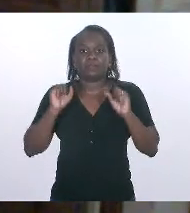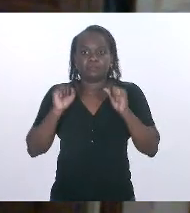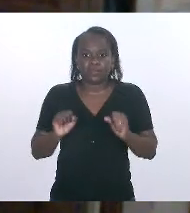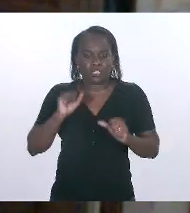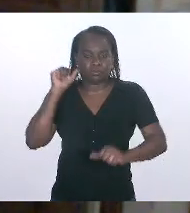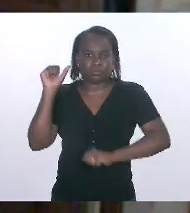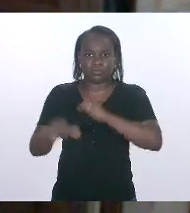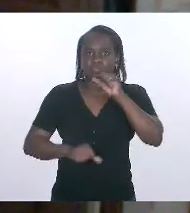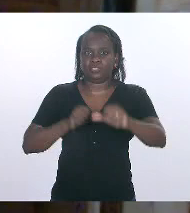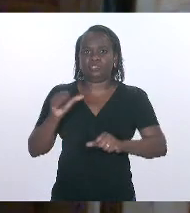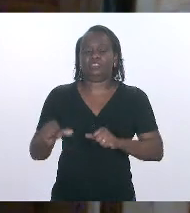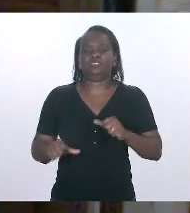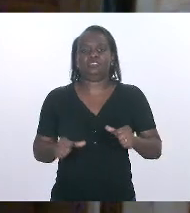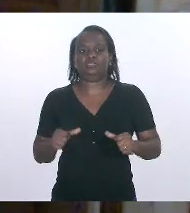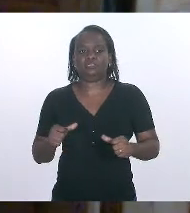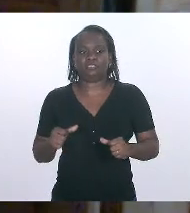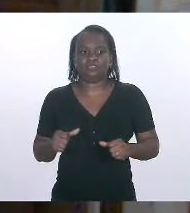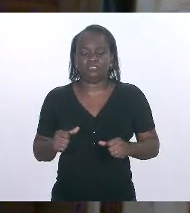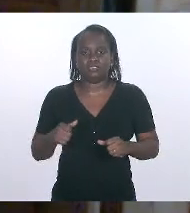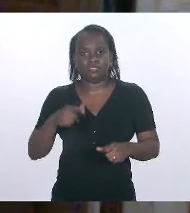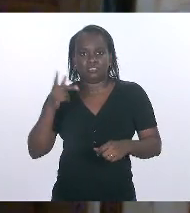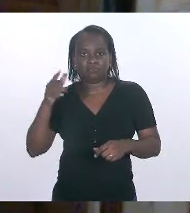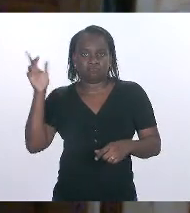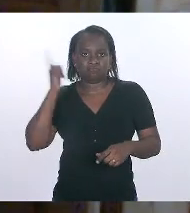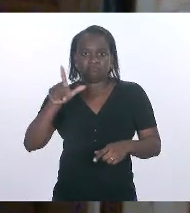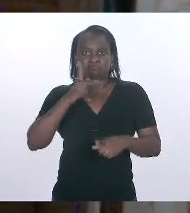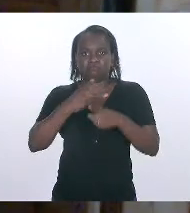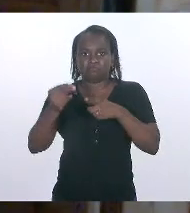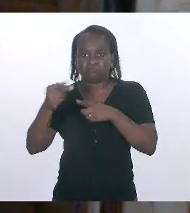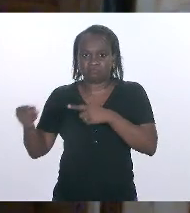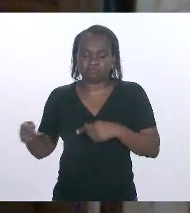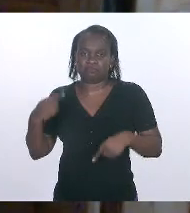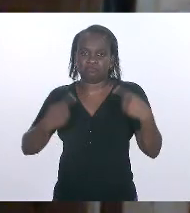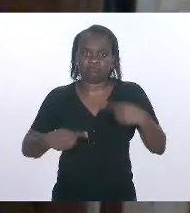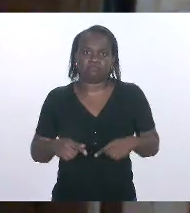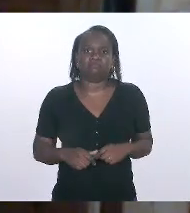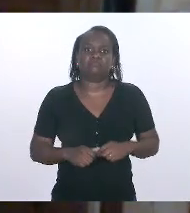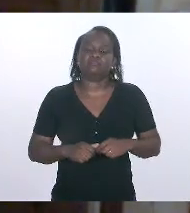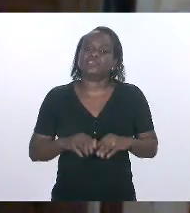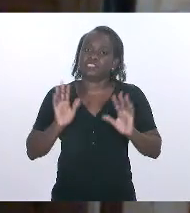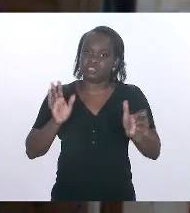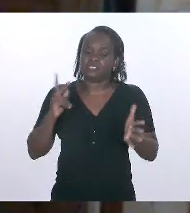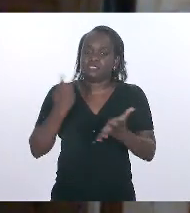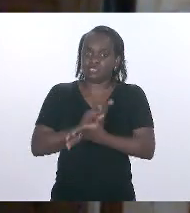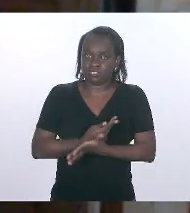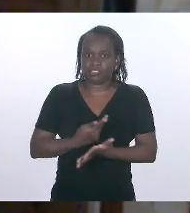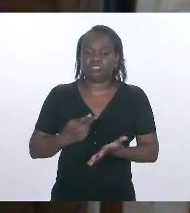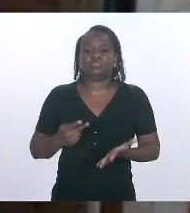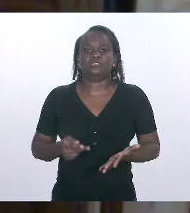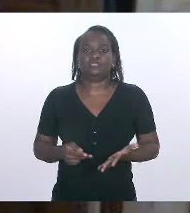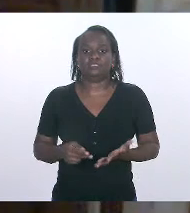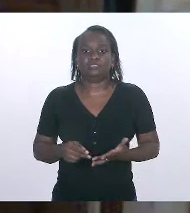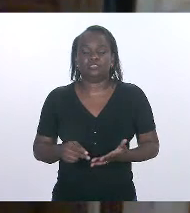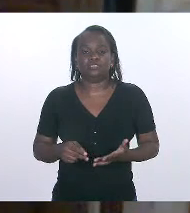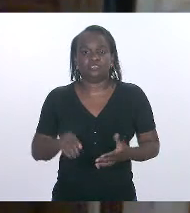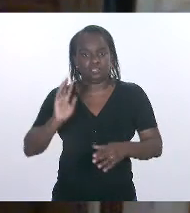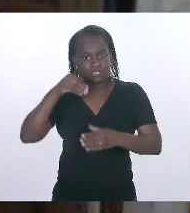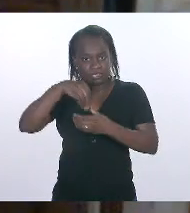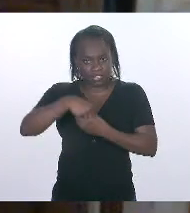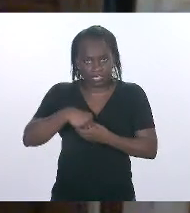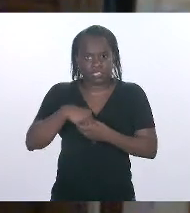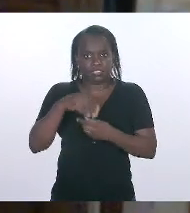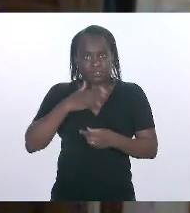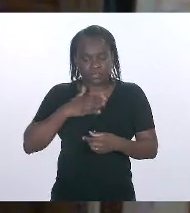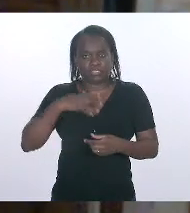se transformar em vitórias políticas. Já aconteceu isso dentro da